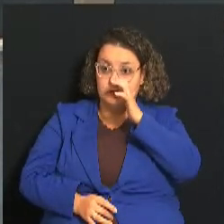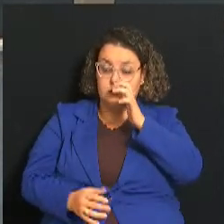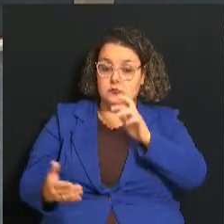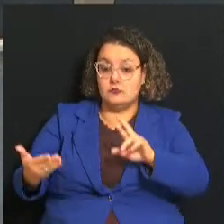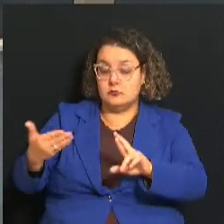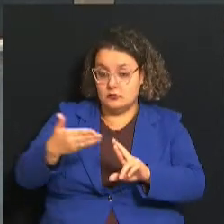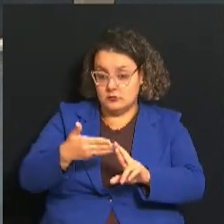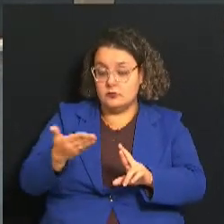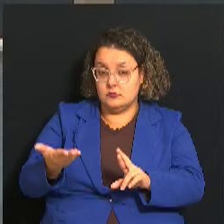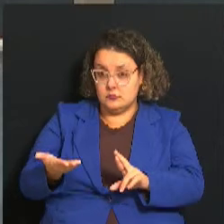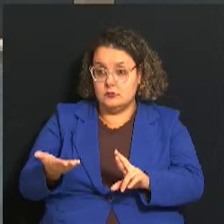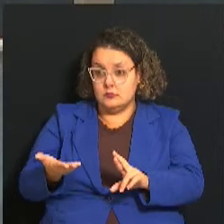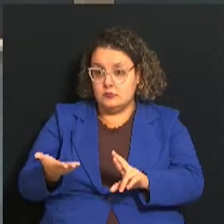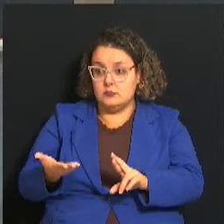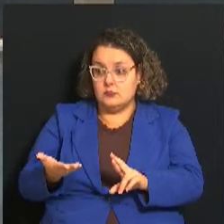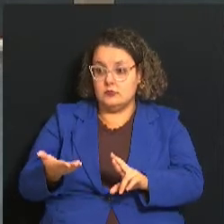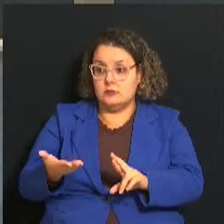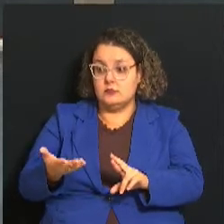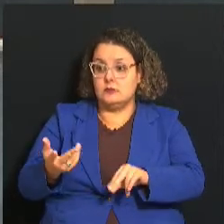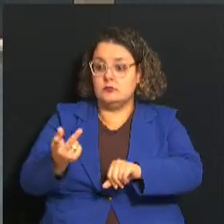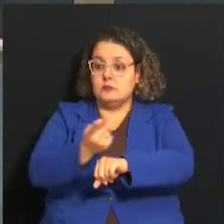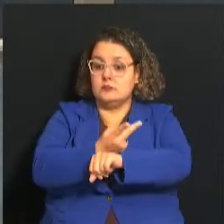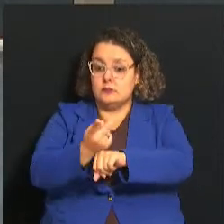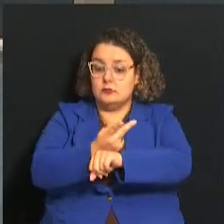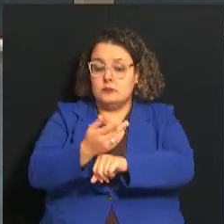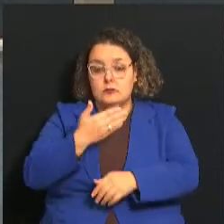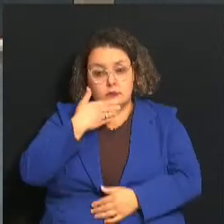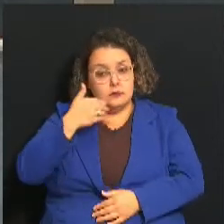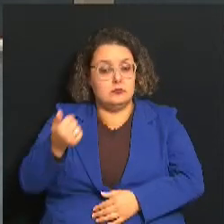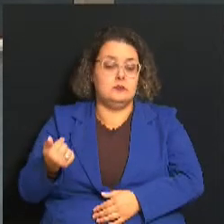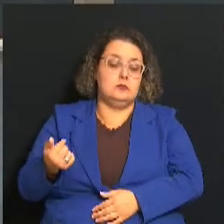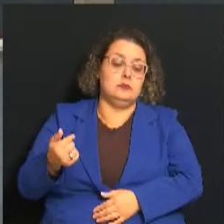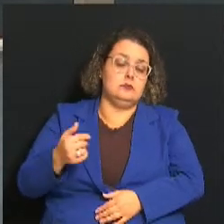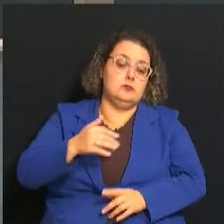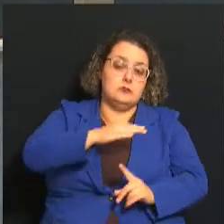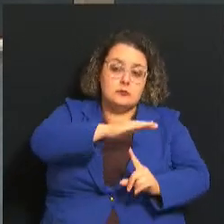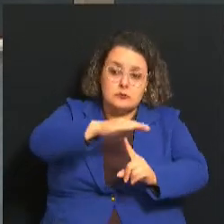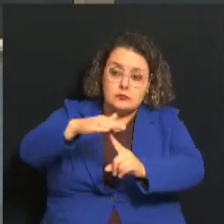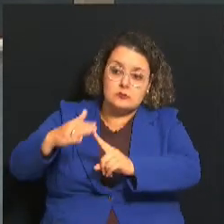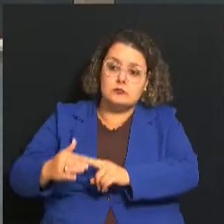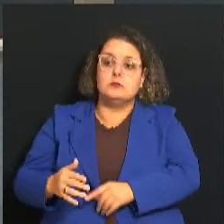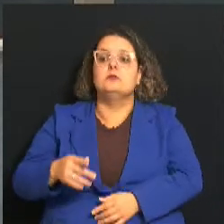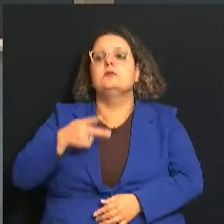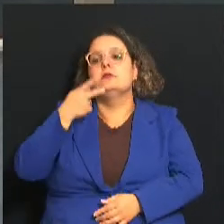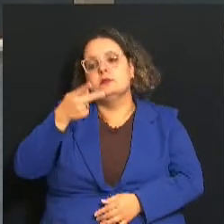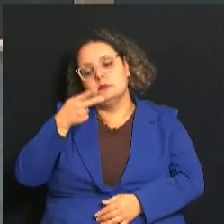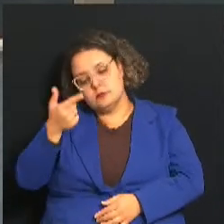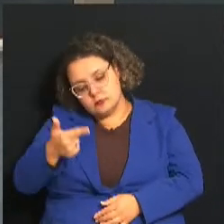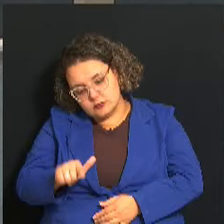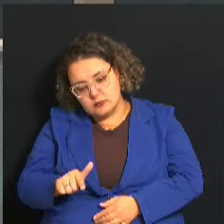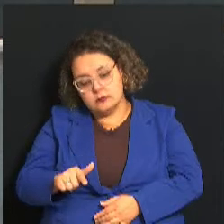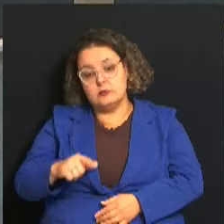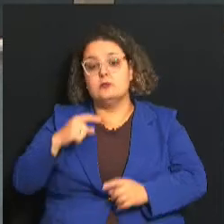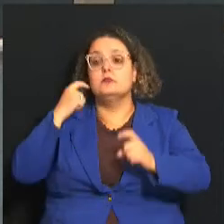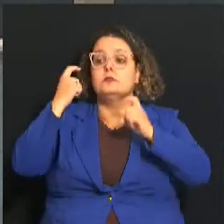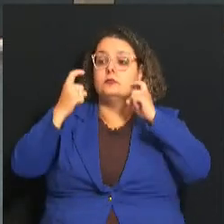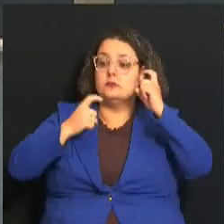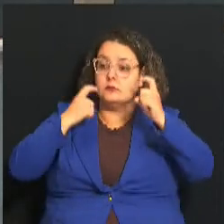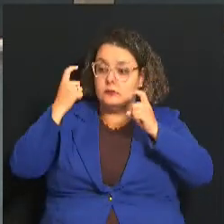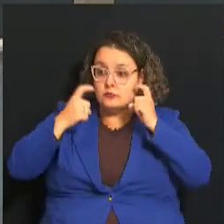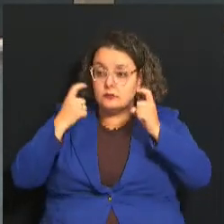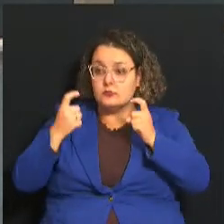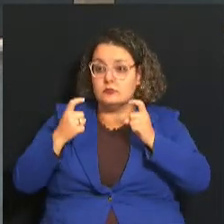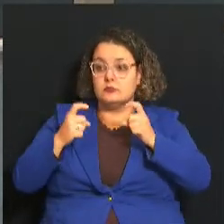representante e buscadora de uma melhoria ambiental. E volto a reiterar, muito me preocupa a